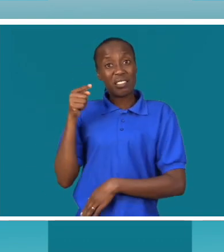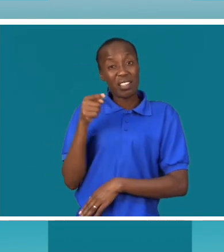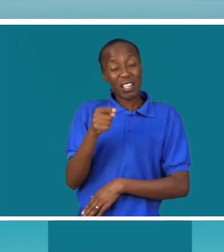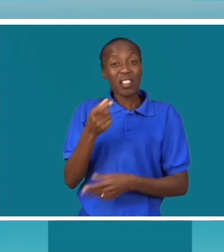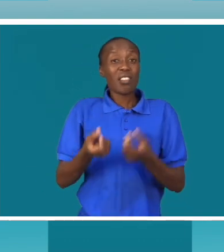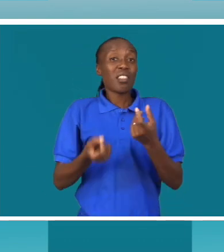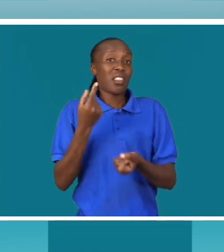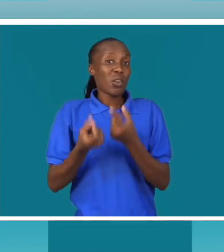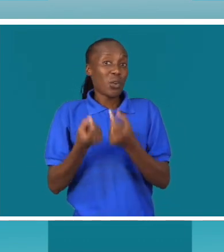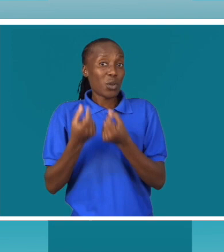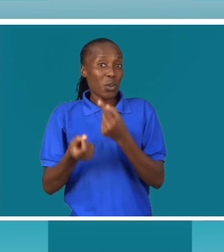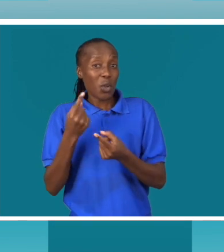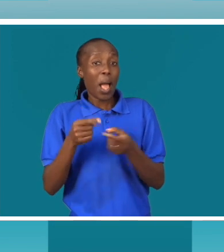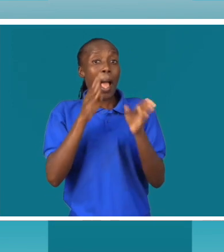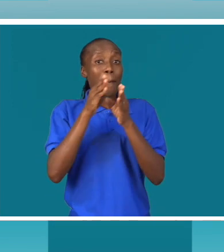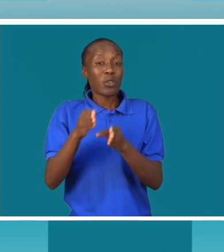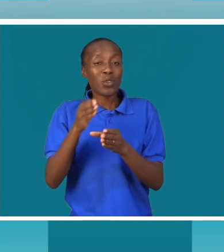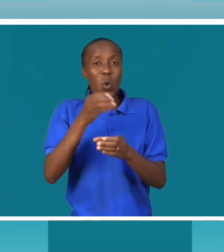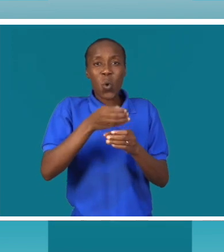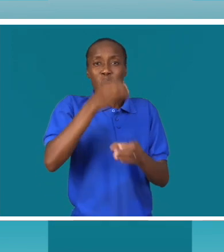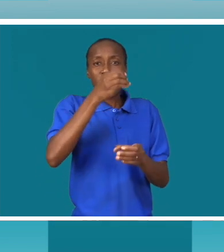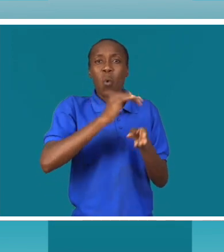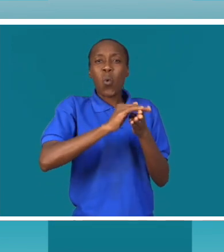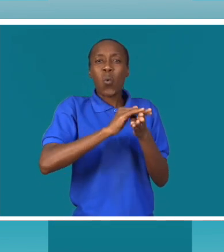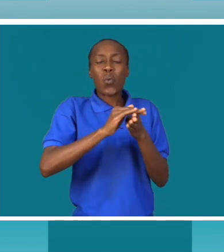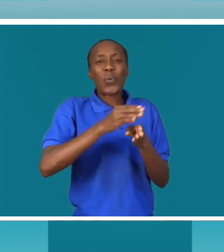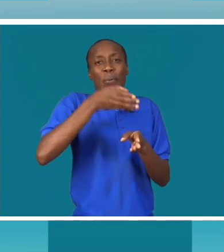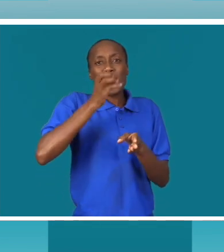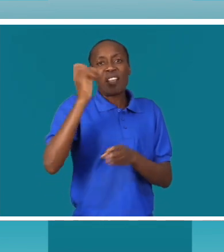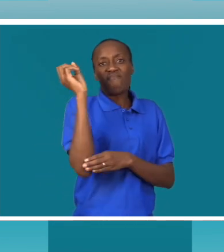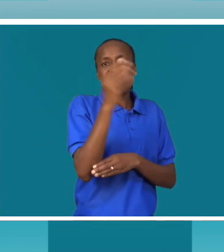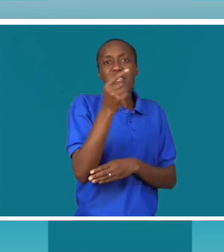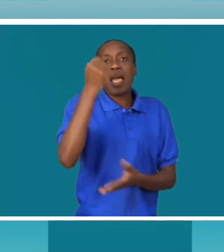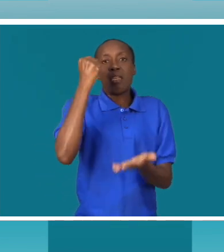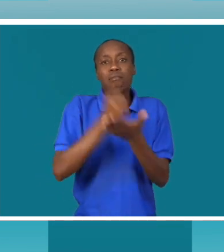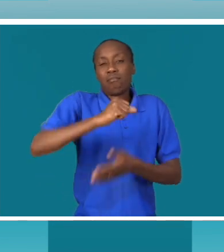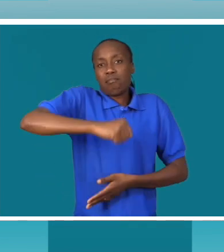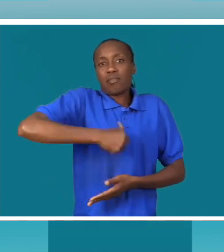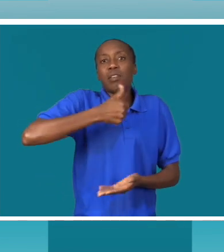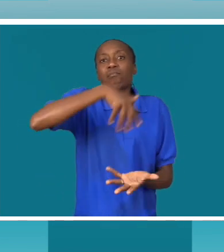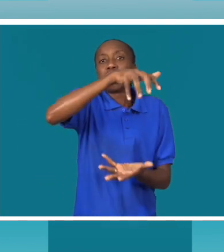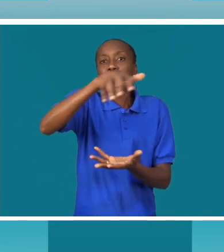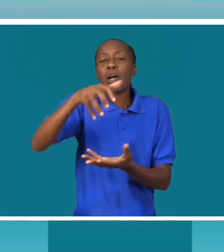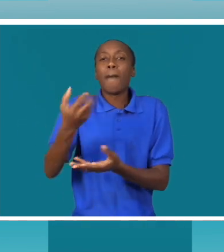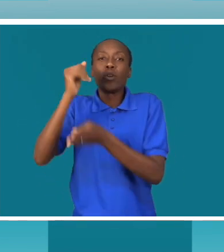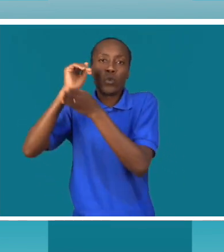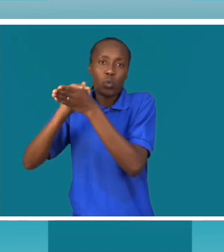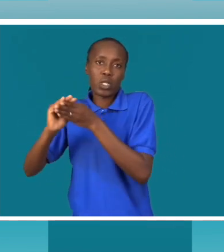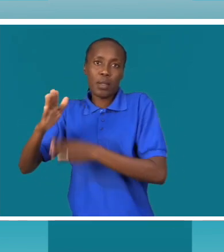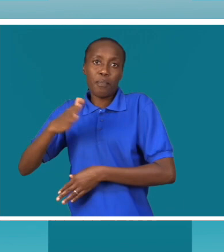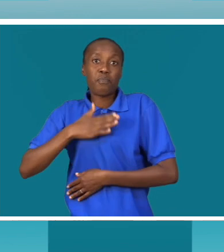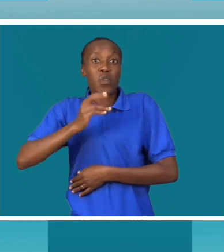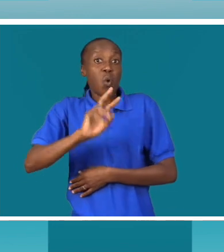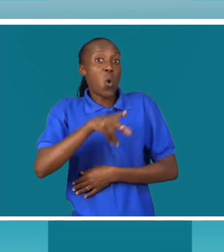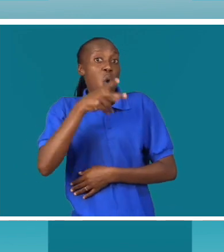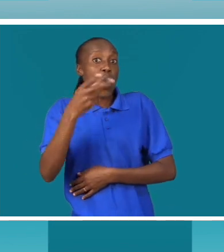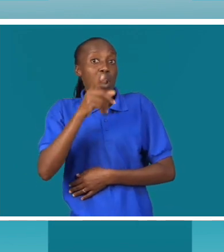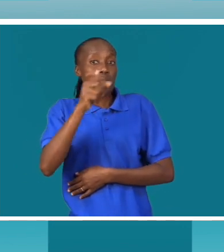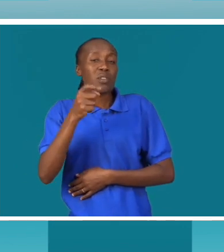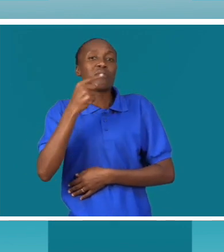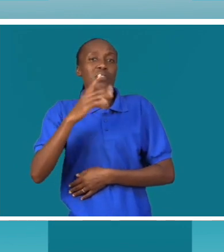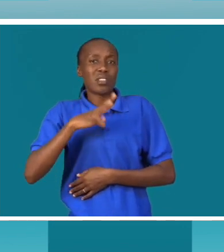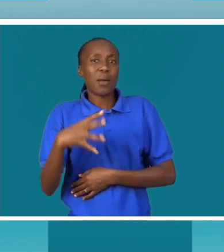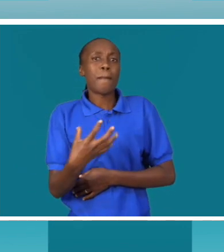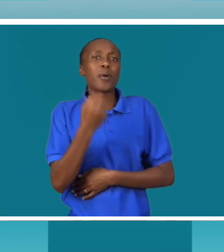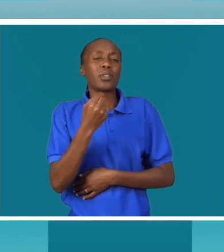porque quando nos vêem no lixo com notamos como catadores de lixo mas pouco me importo